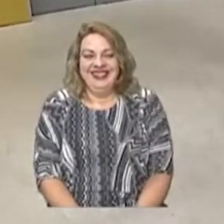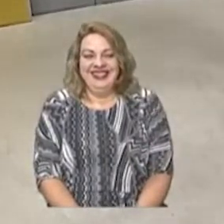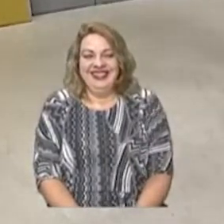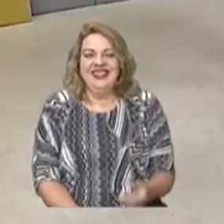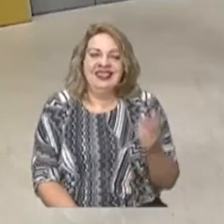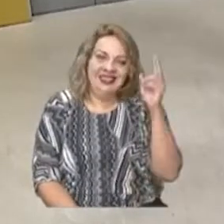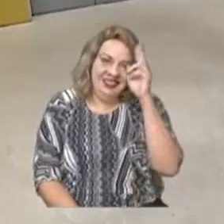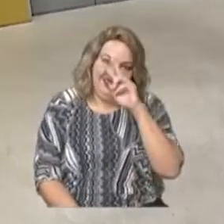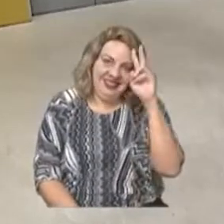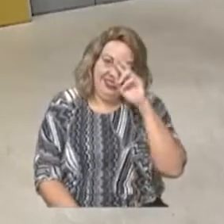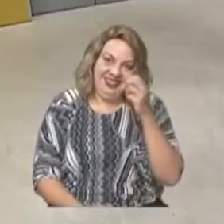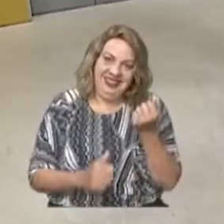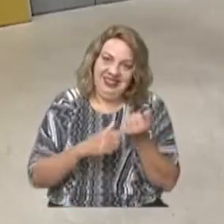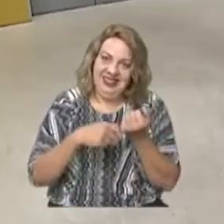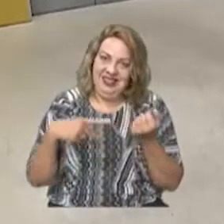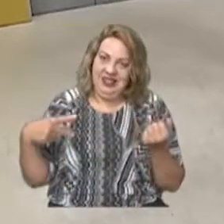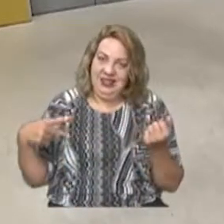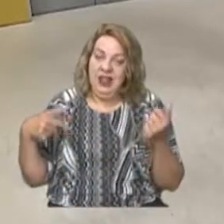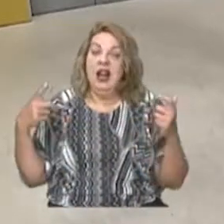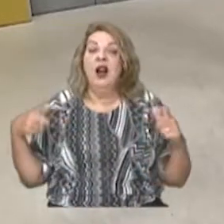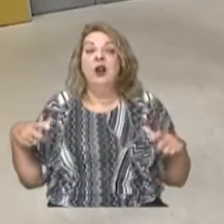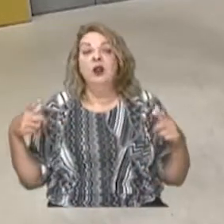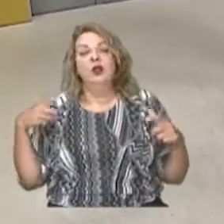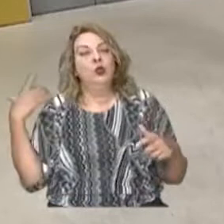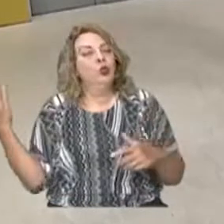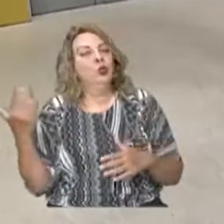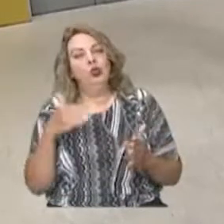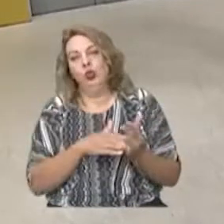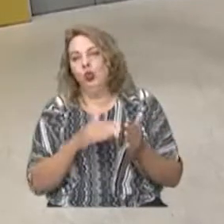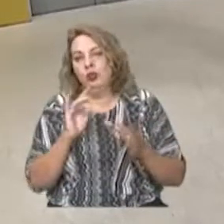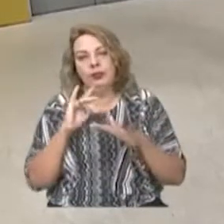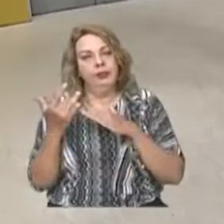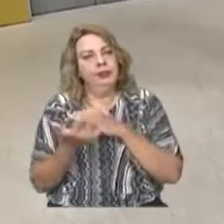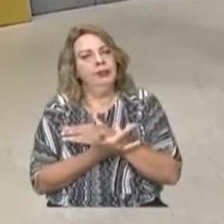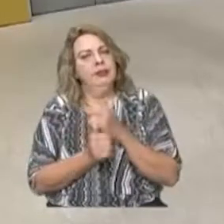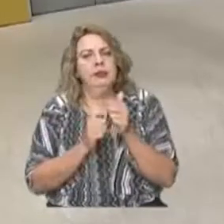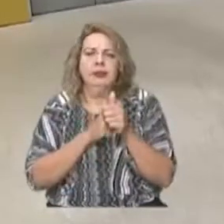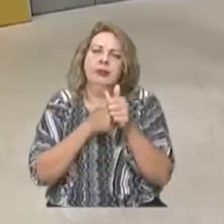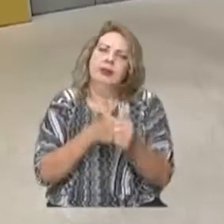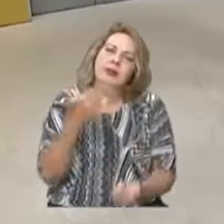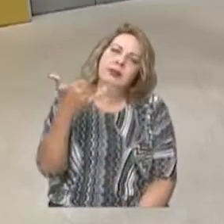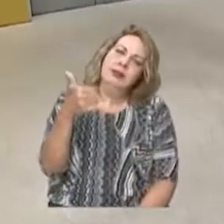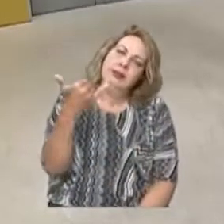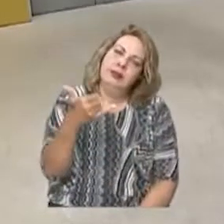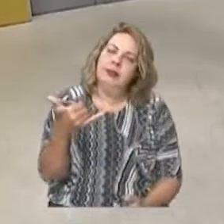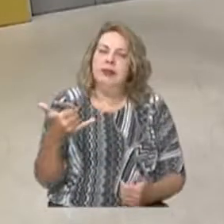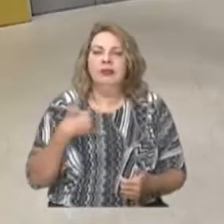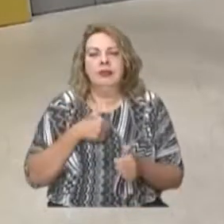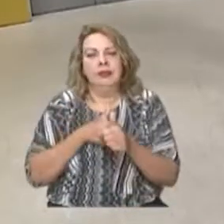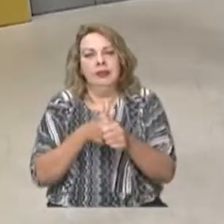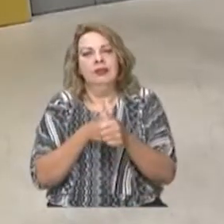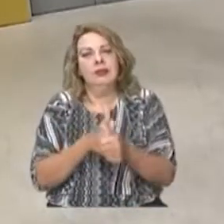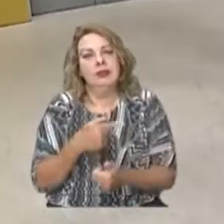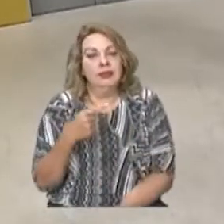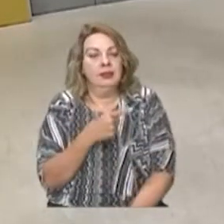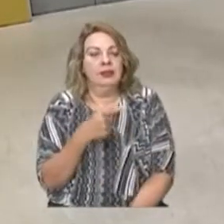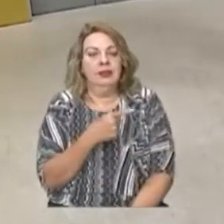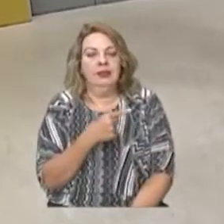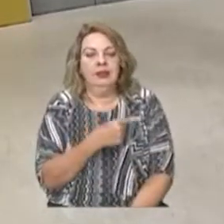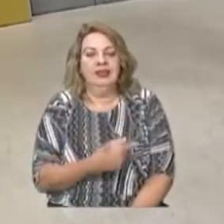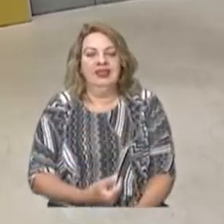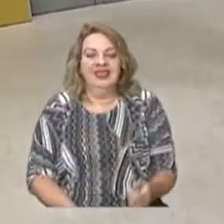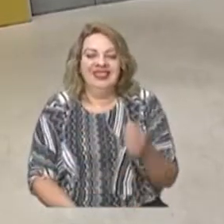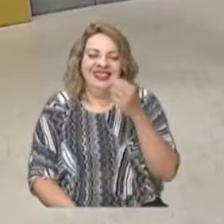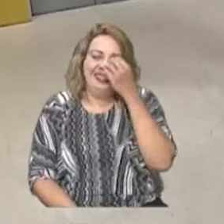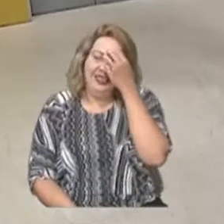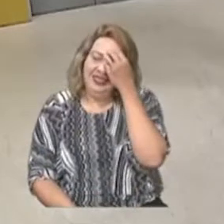que o nosso Caju Cap está on em todas as redes. Para acompanhar é só pegar o celular e seguir @ Caju Cap Oficial, tá